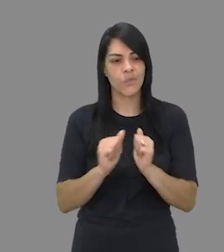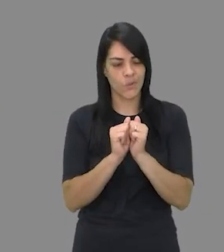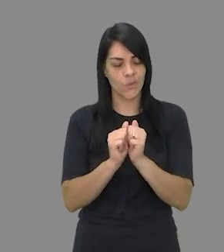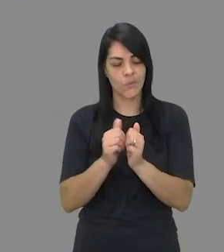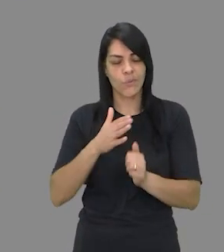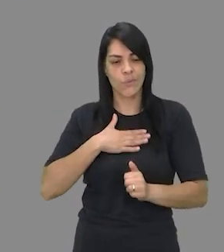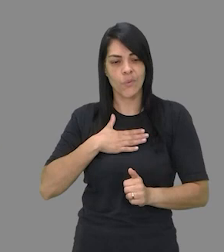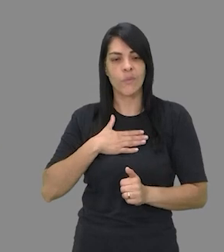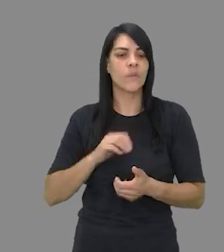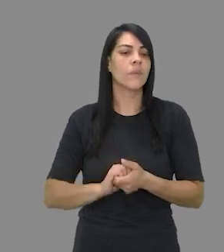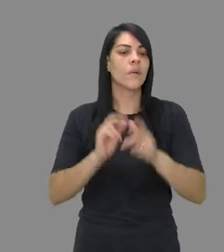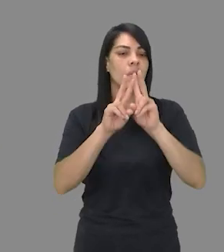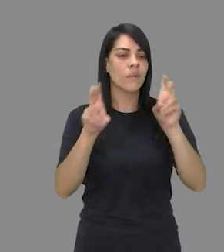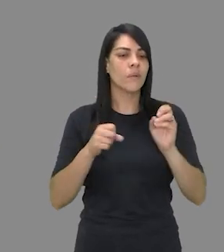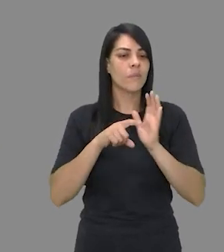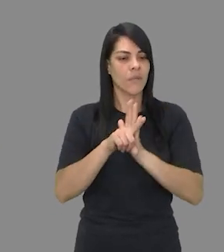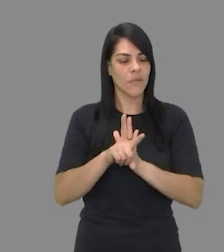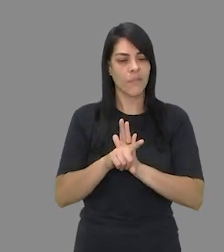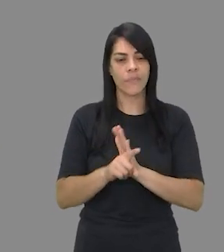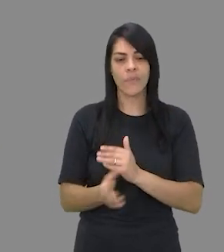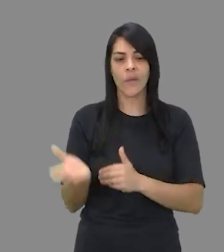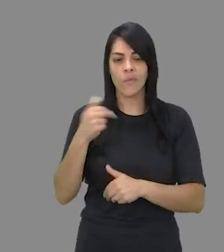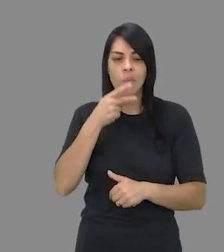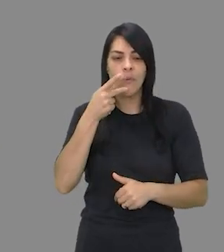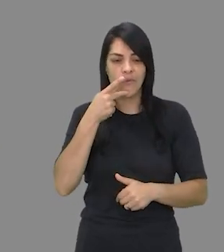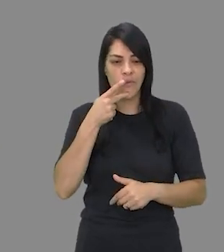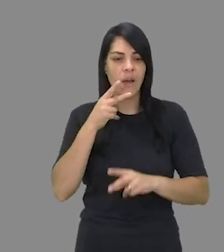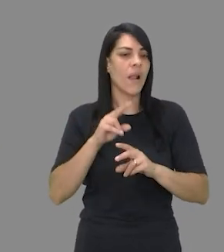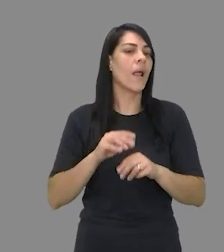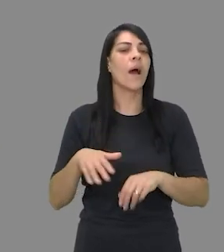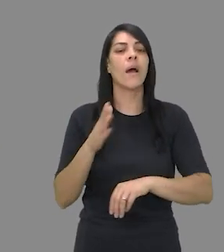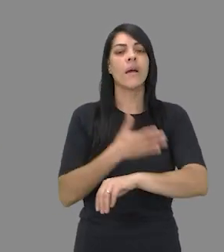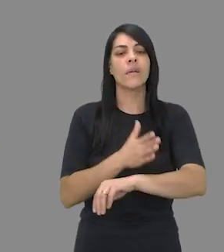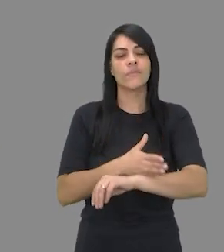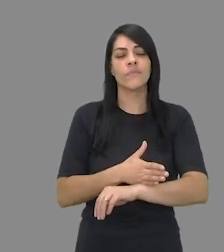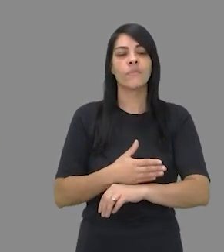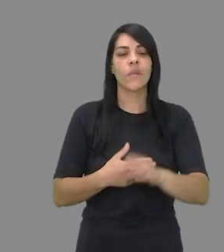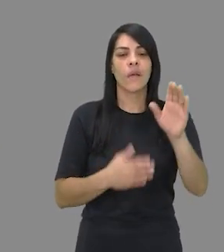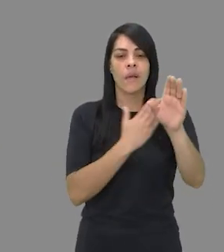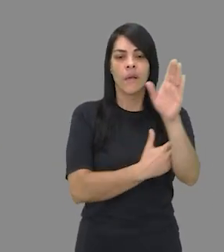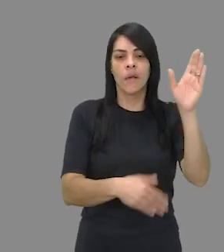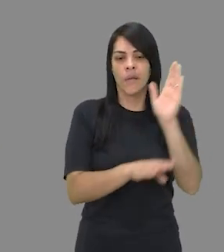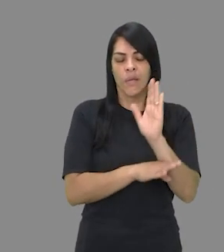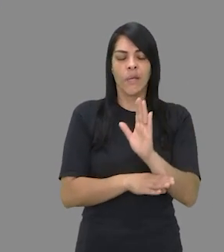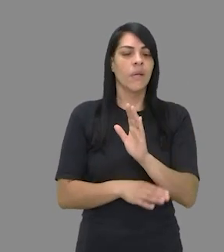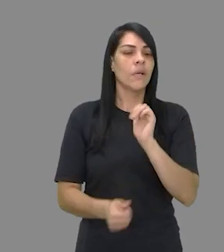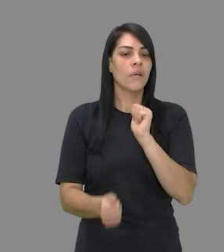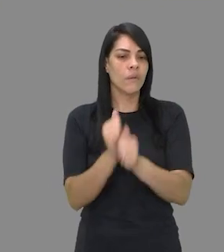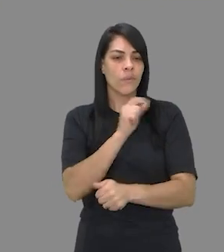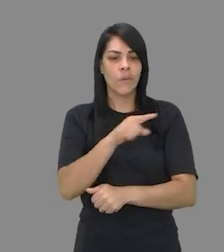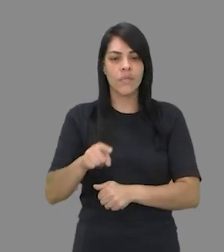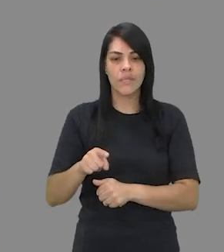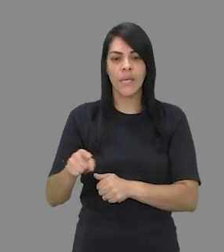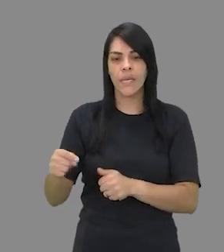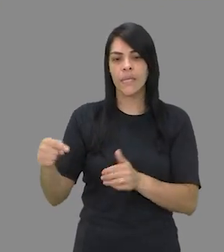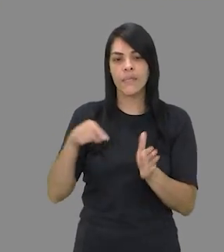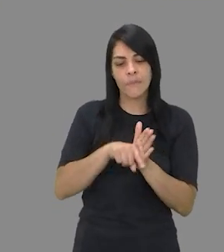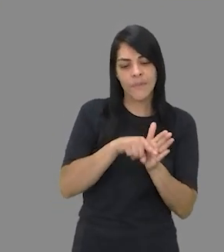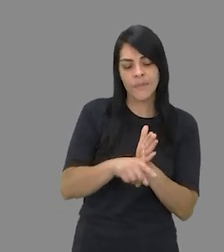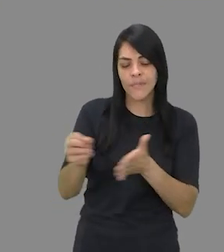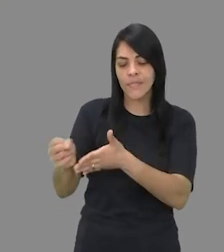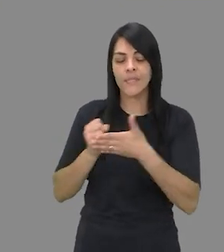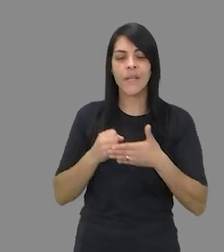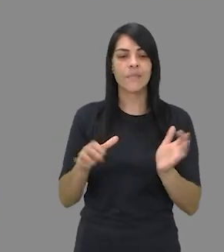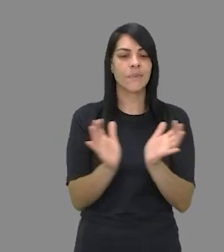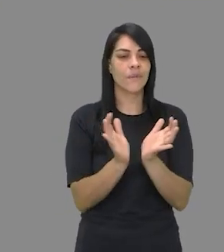nessas questões norteadoras. Vamos falar sobre essa modalidade esportiva? E aí, você pesquisa e traz para o grupo